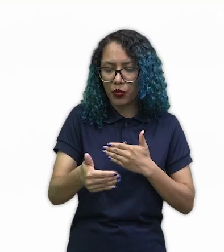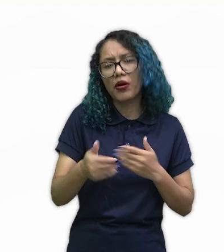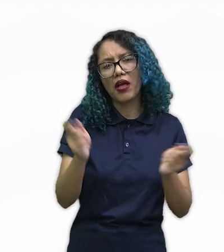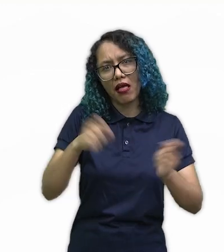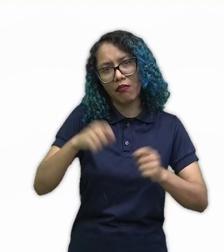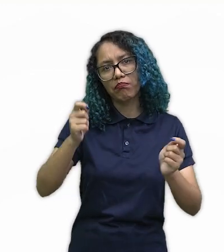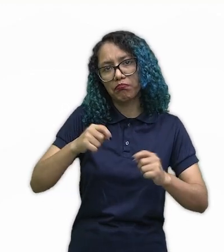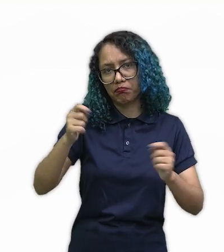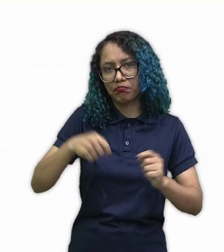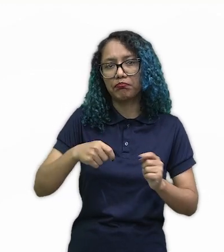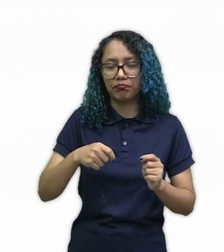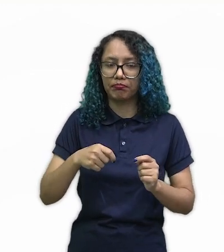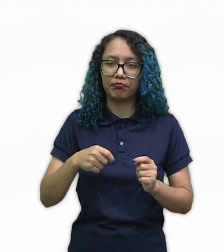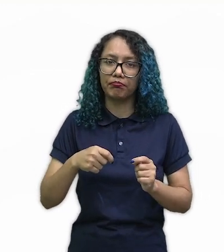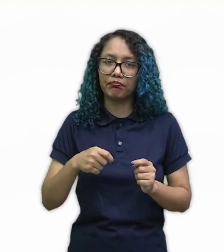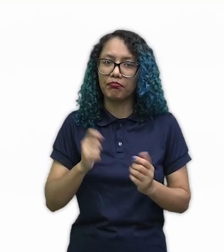sim,